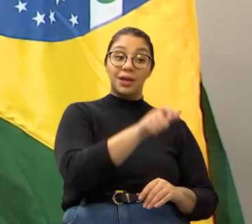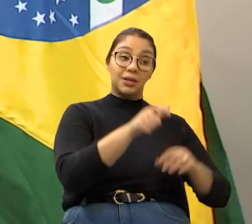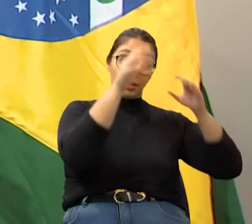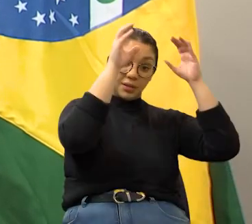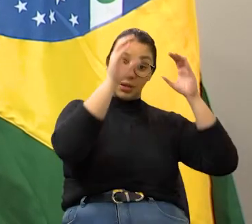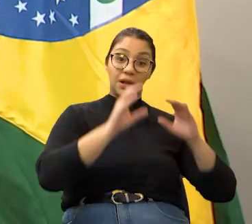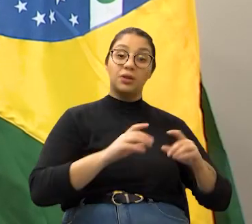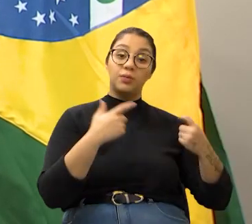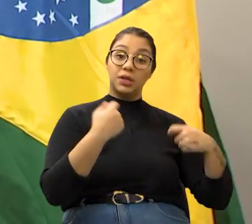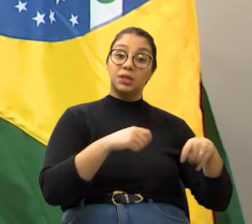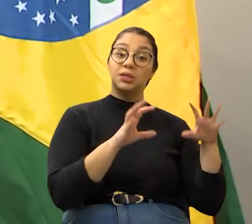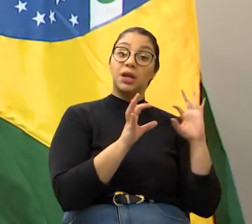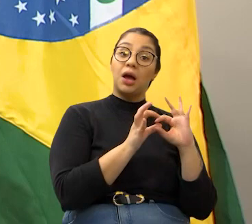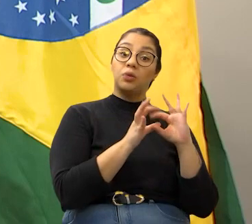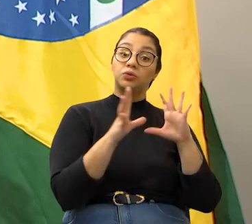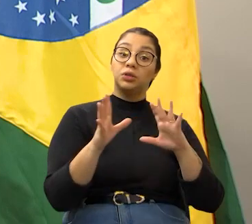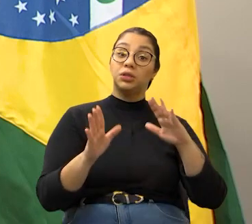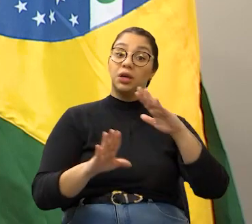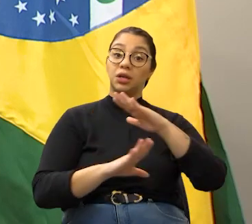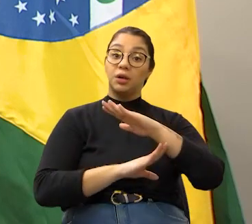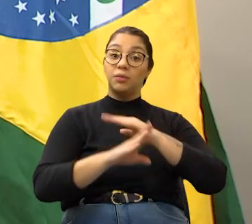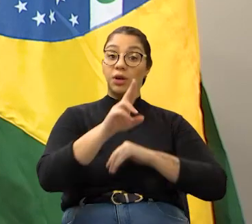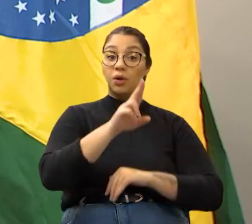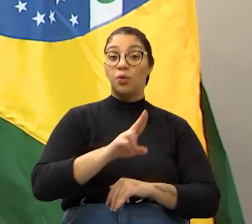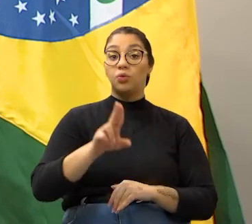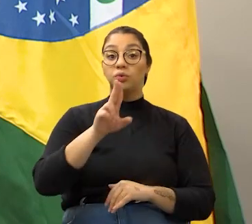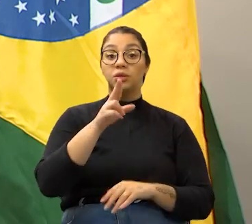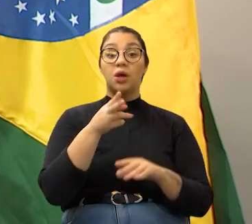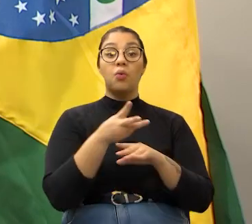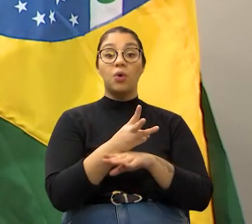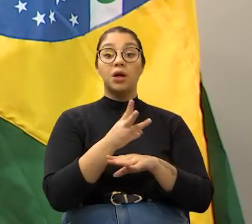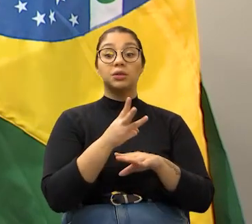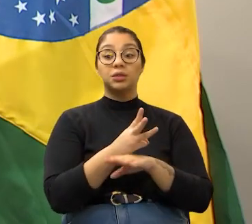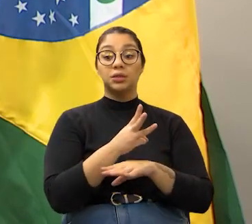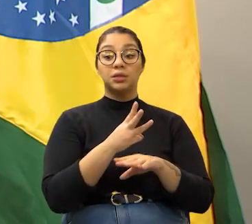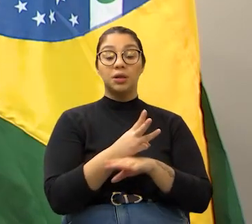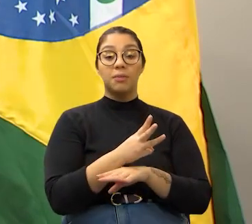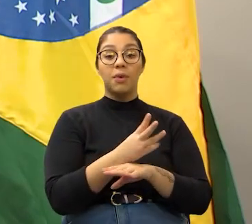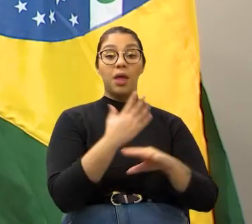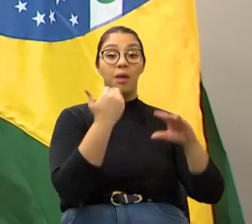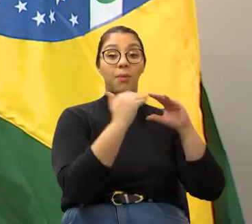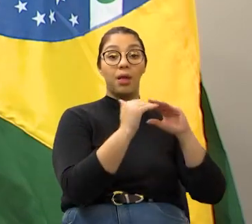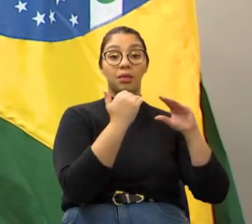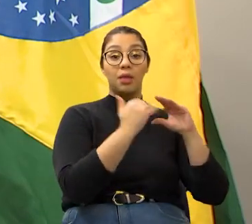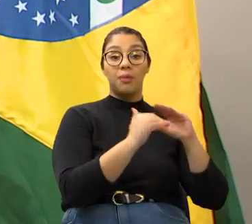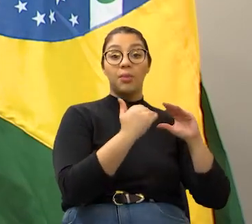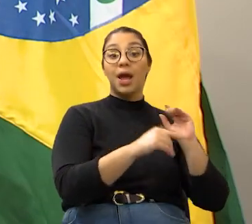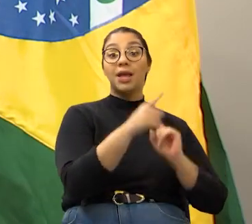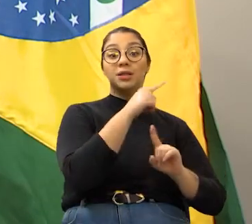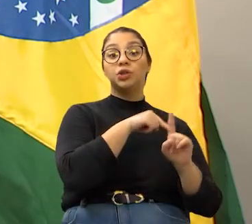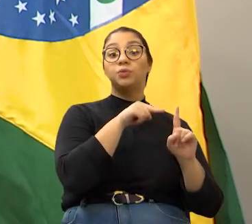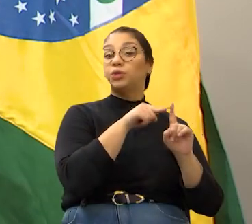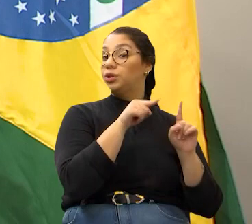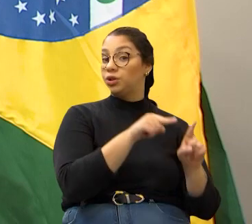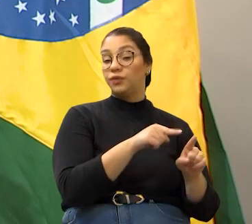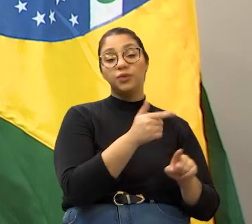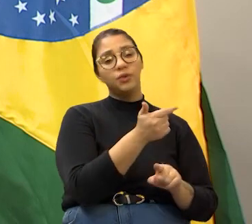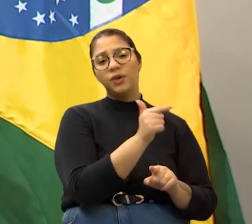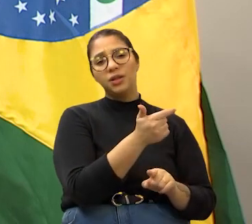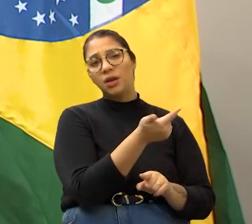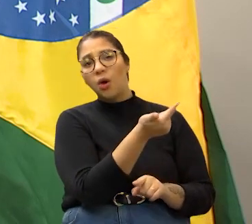o consentimento desse cidadão que ele autoriza a Câmara utilizar o seu WhatsApp para mandar para essa